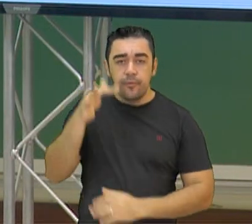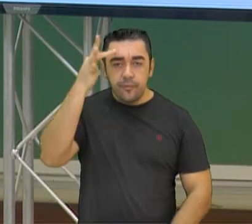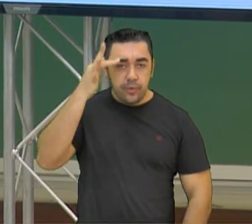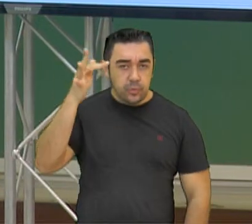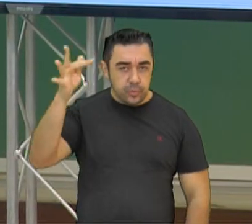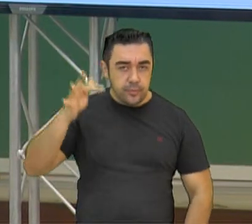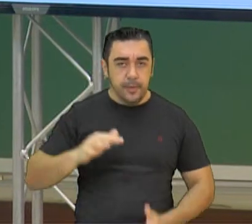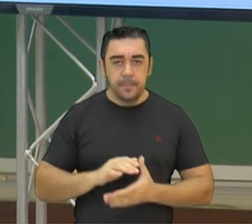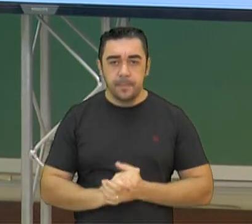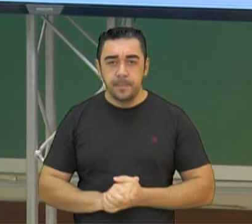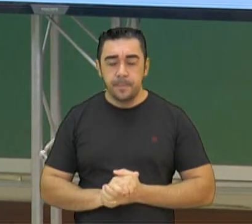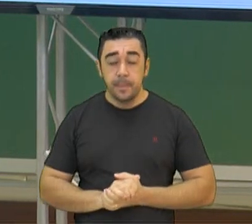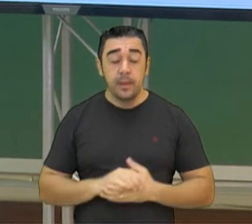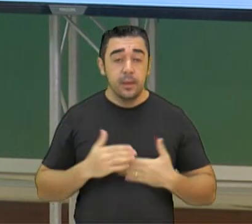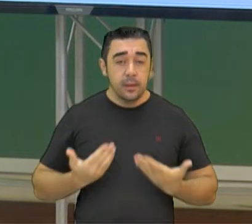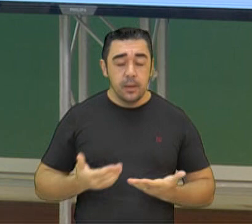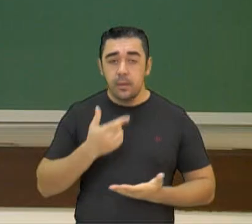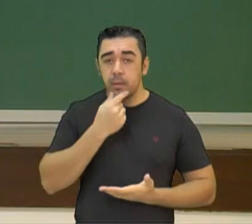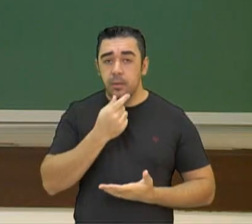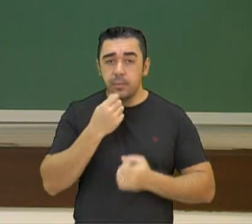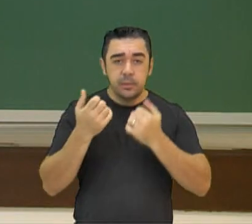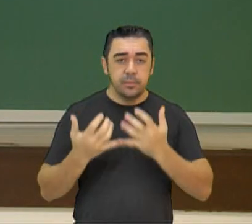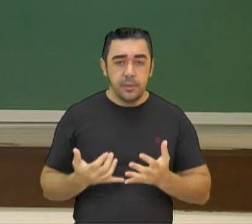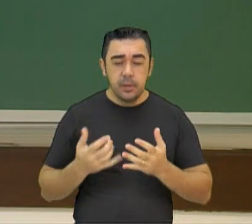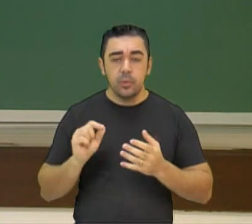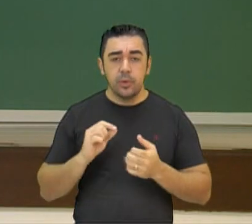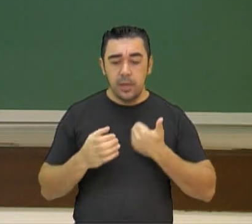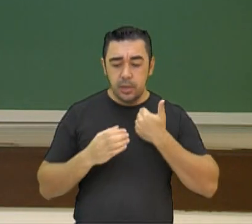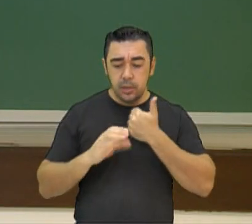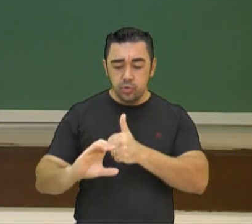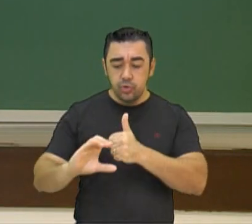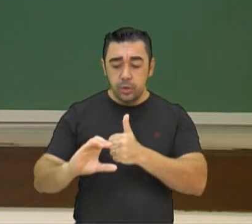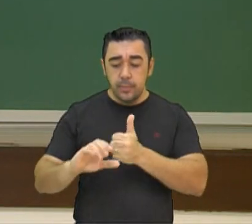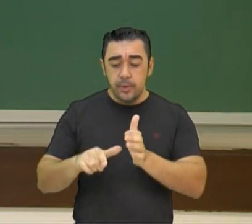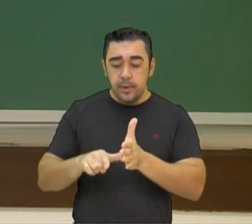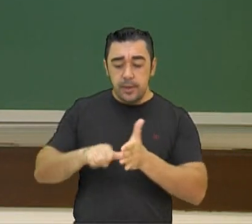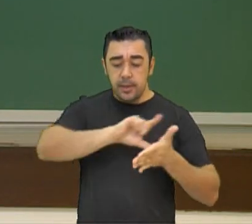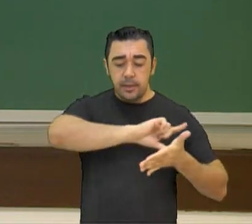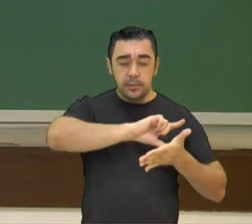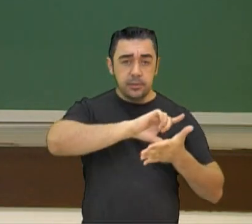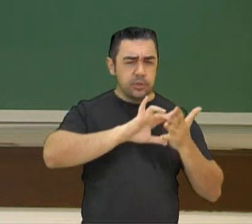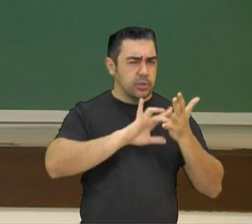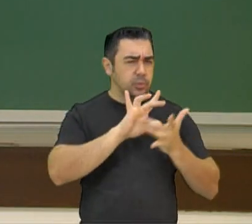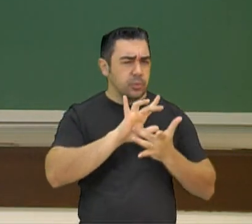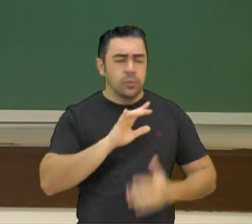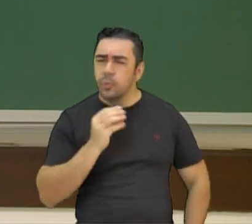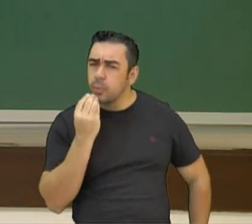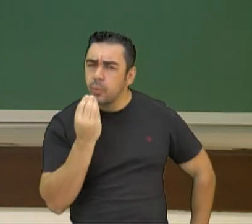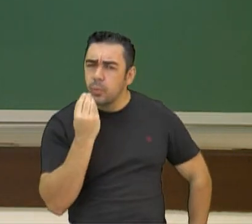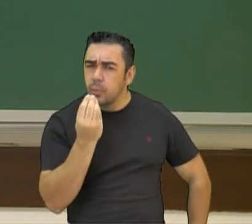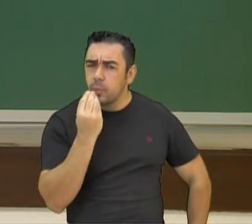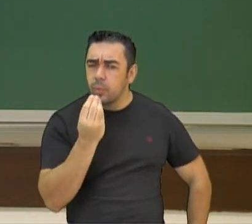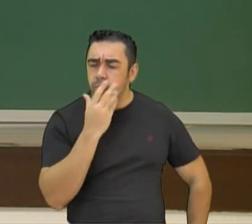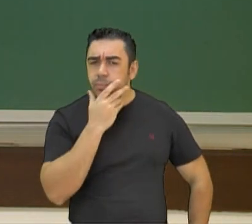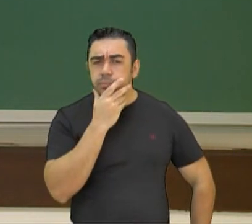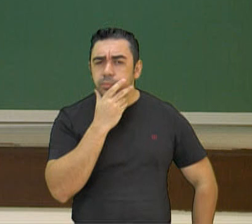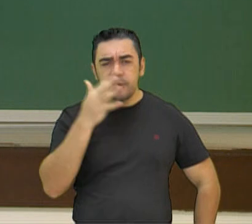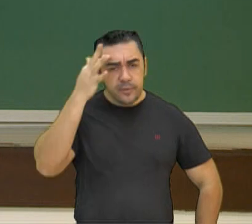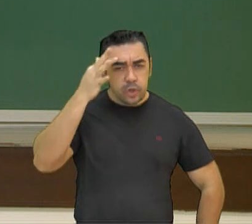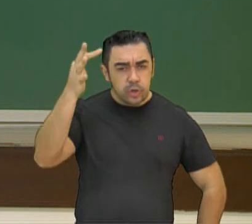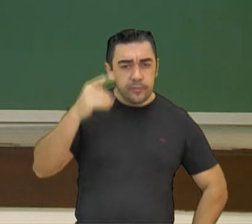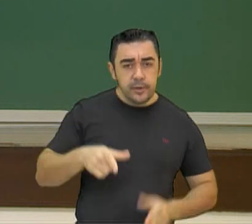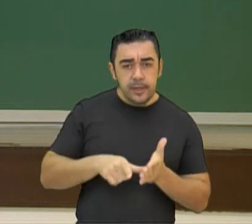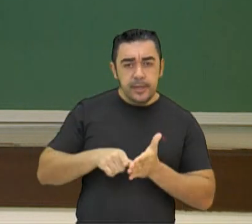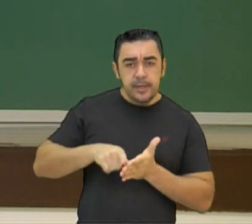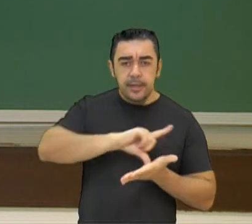aí, ele coloca o cristianismo antes de Cristo. Então, pensa, como que os filósofos lá da